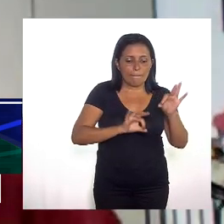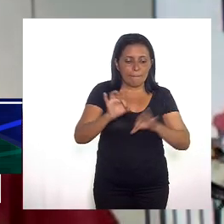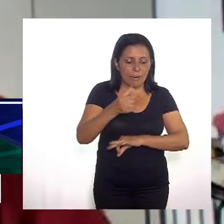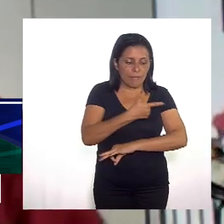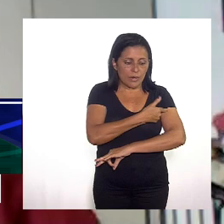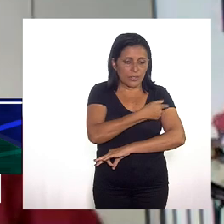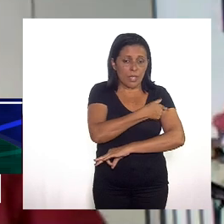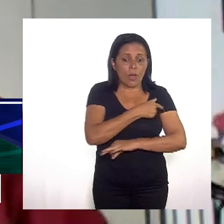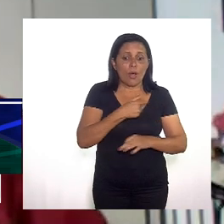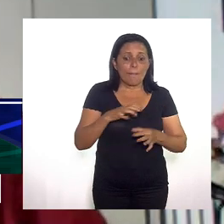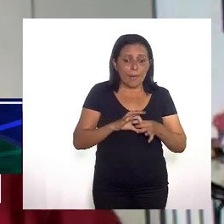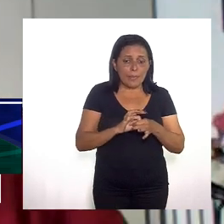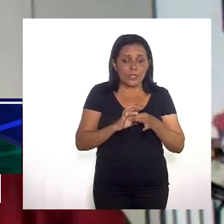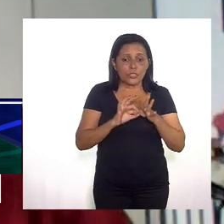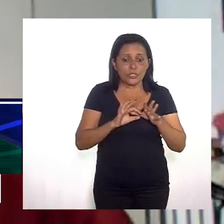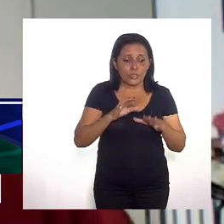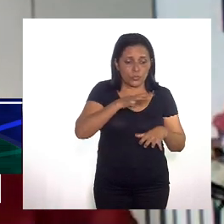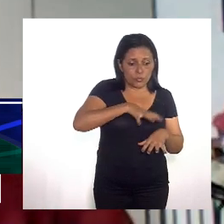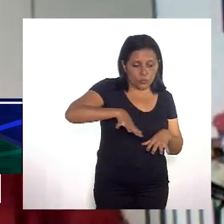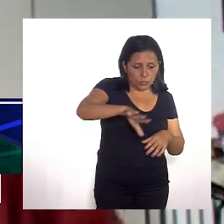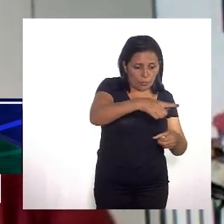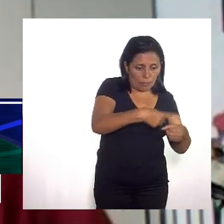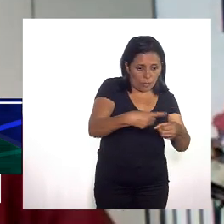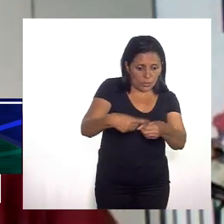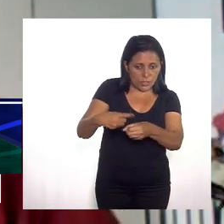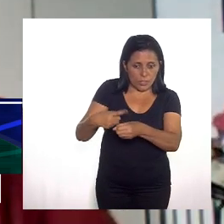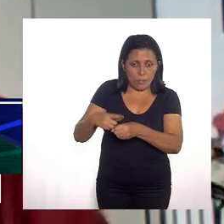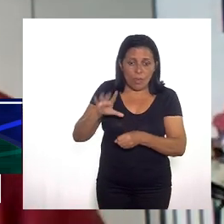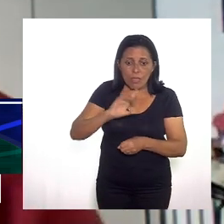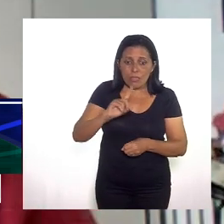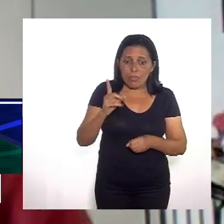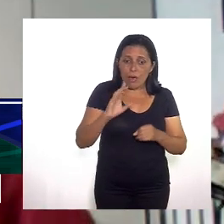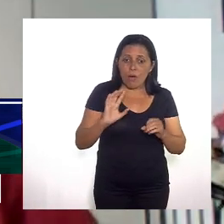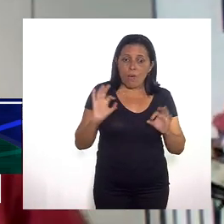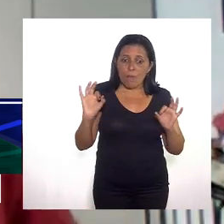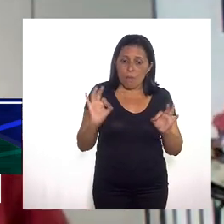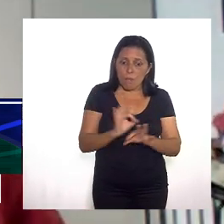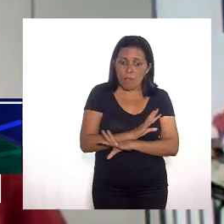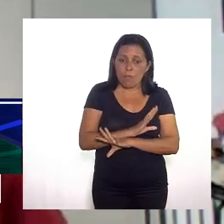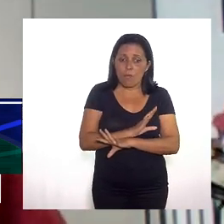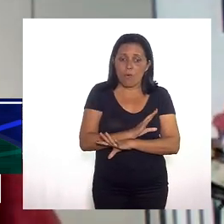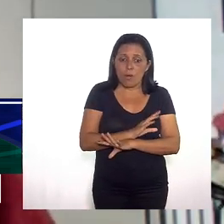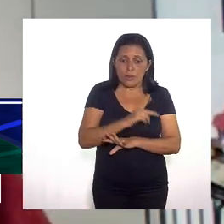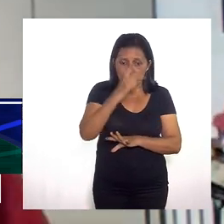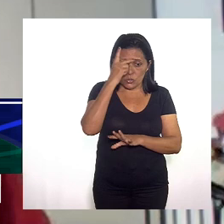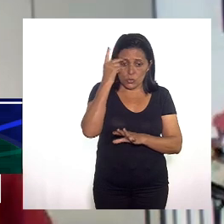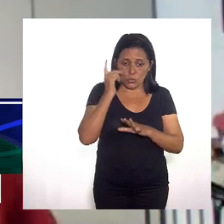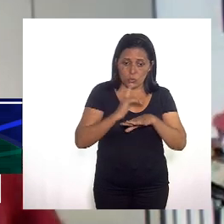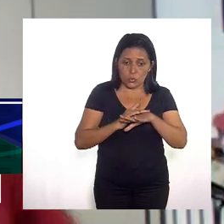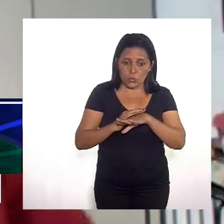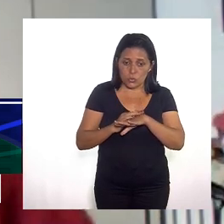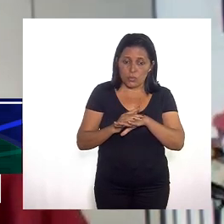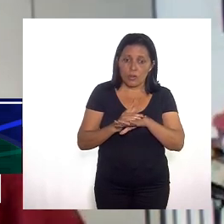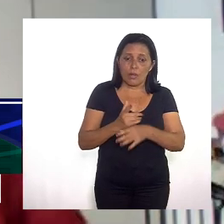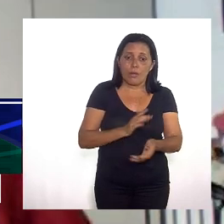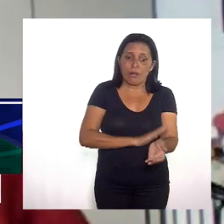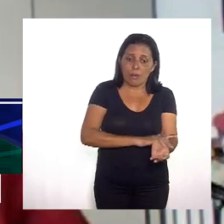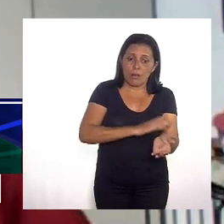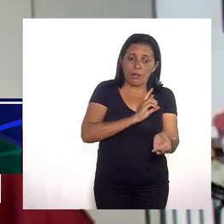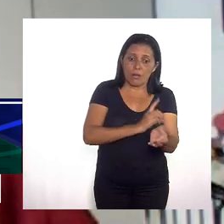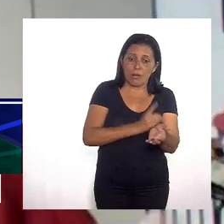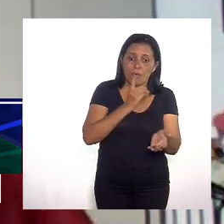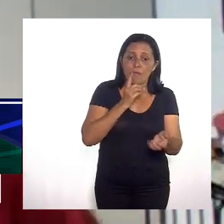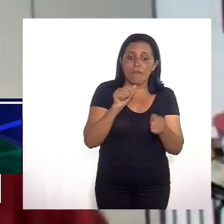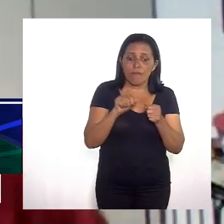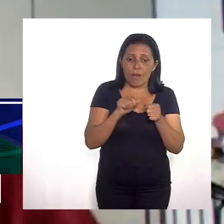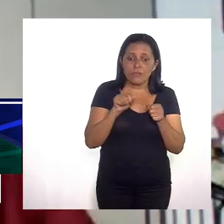permitindo que os municípios que ainda não concluíram a vacinação das pessoas com comorbidade façam uma vacinação em paralelo